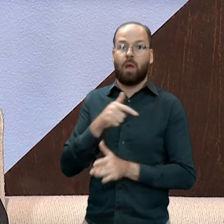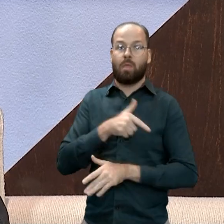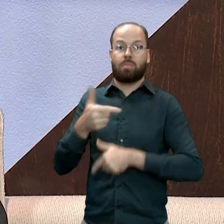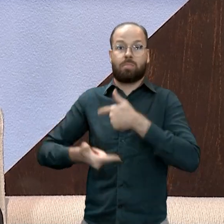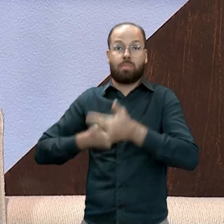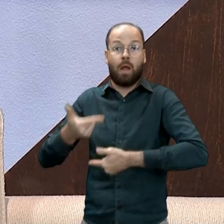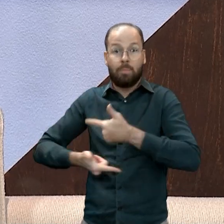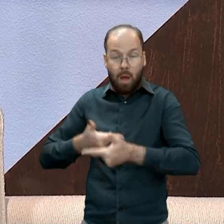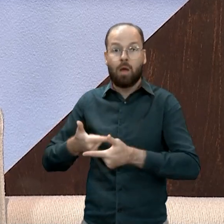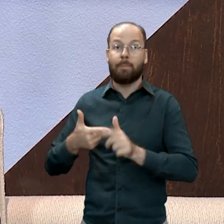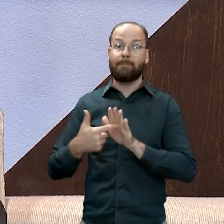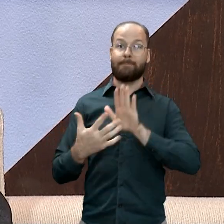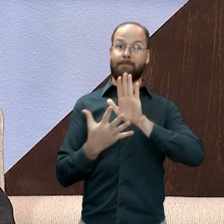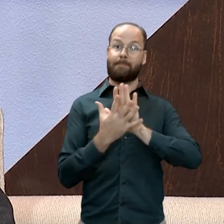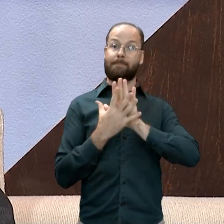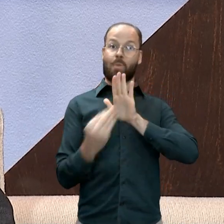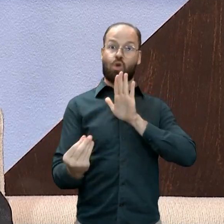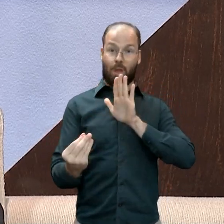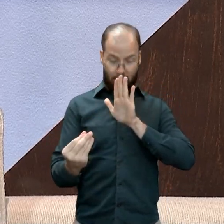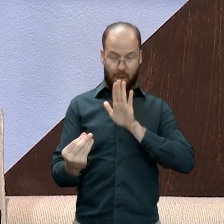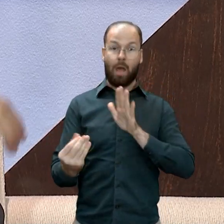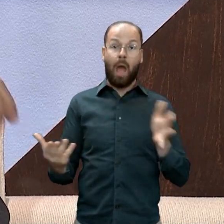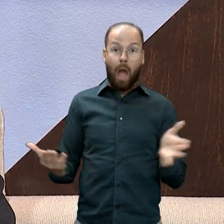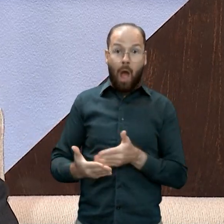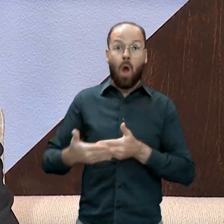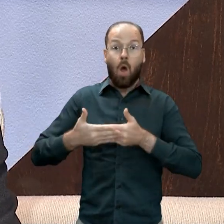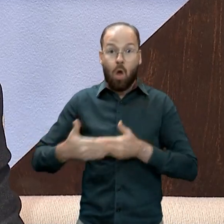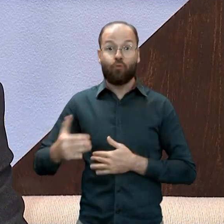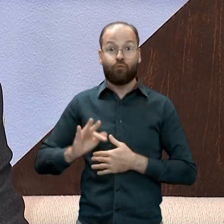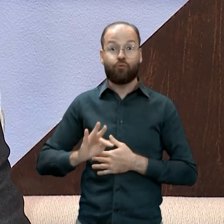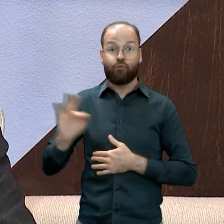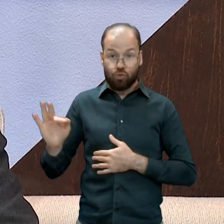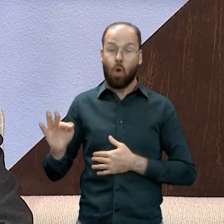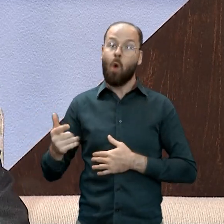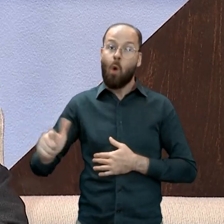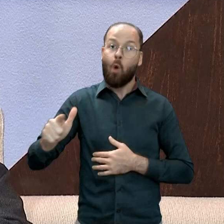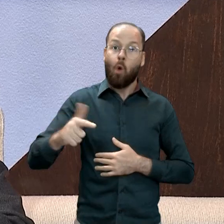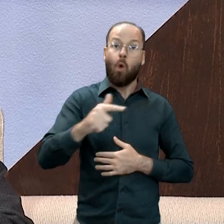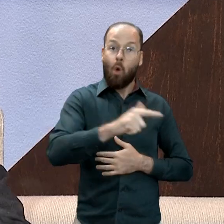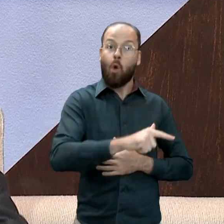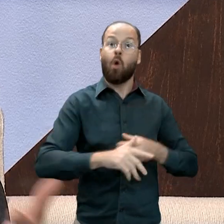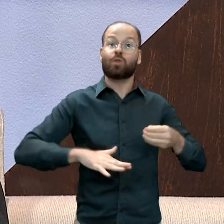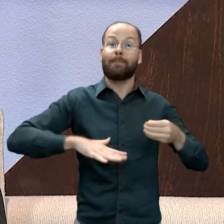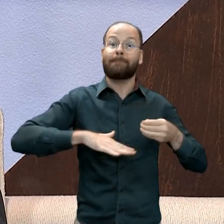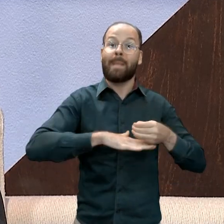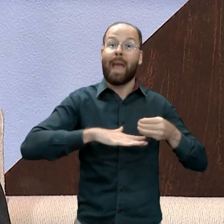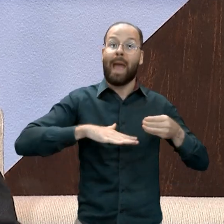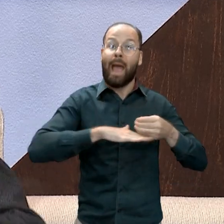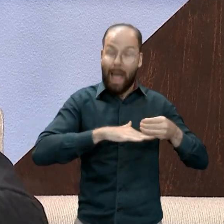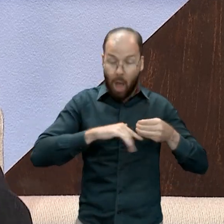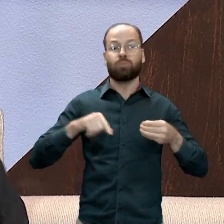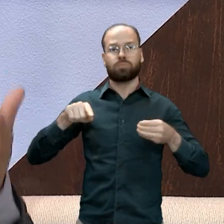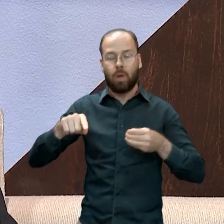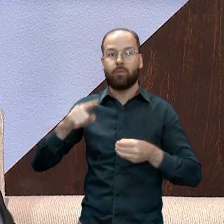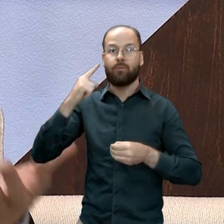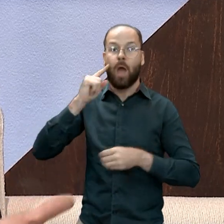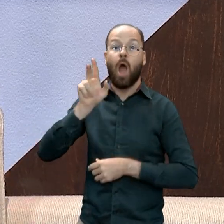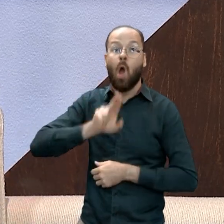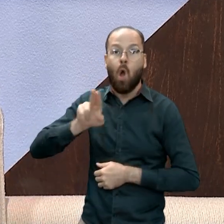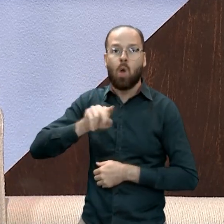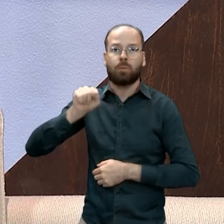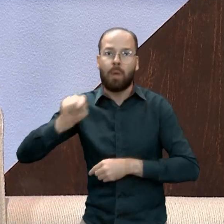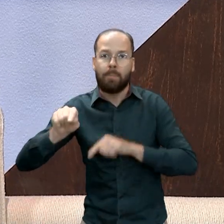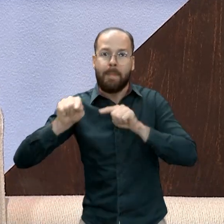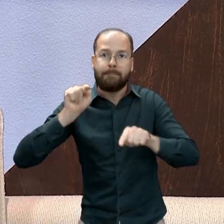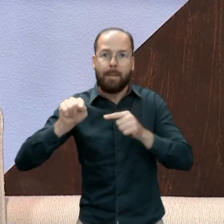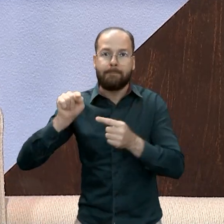produzir esse modelo e agora trabalhará com outros bancos de dados para produzir esse modelo geral de